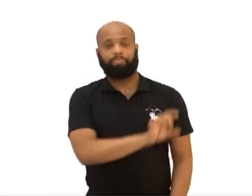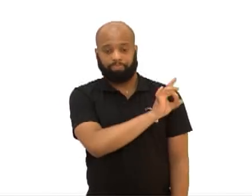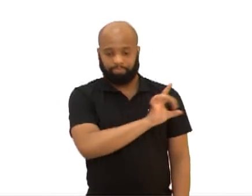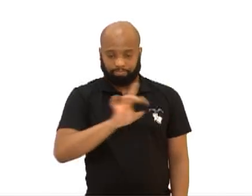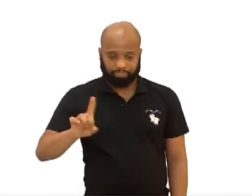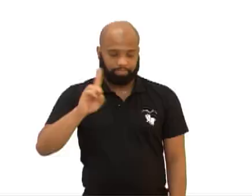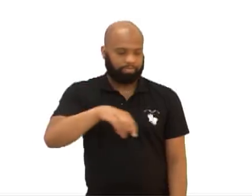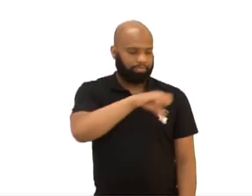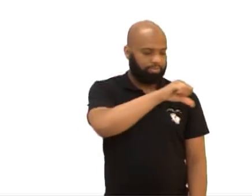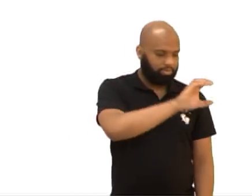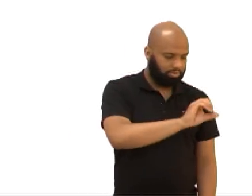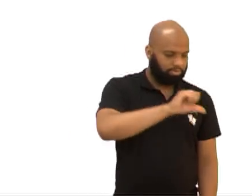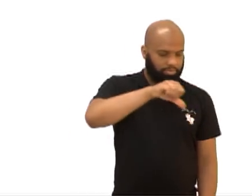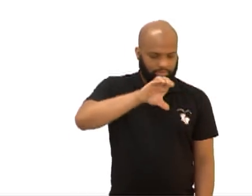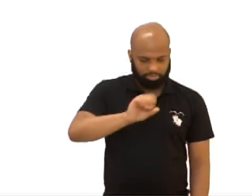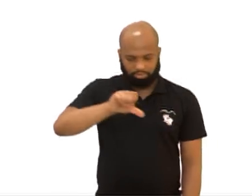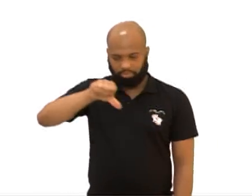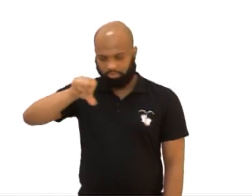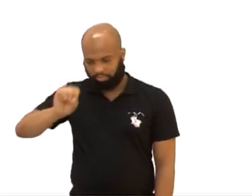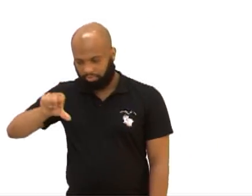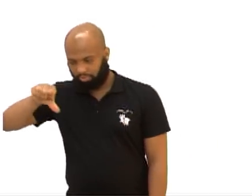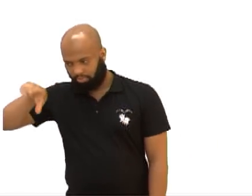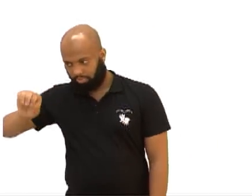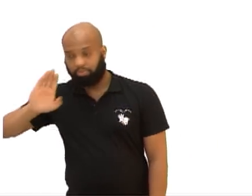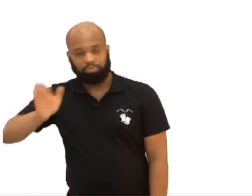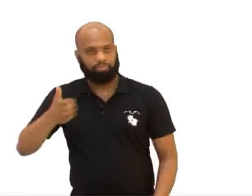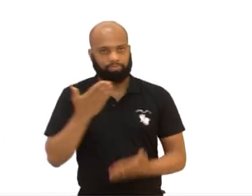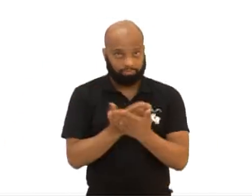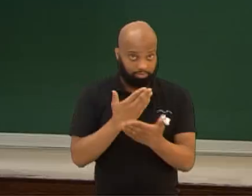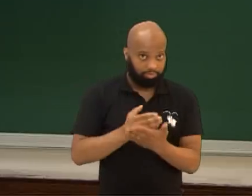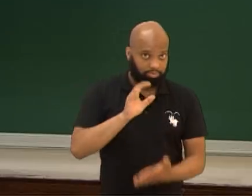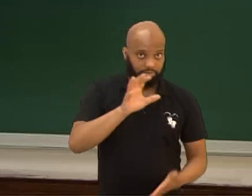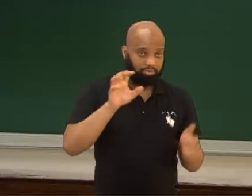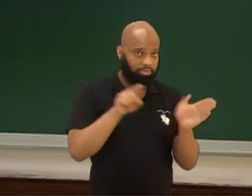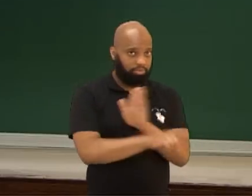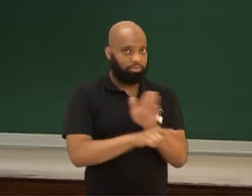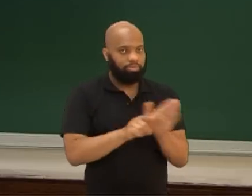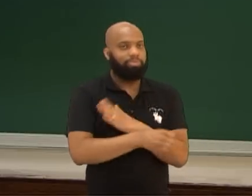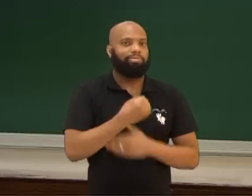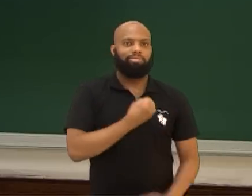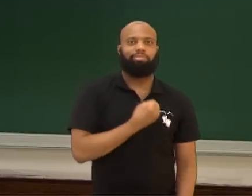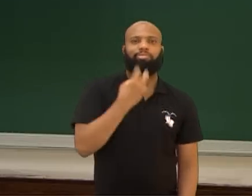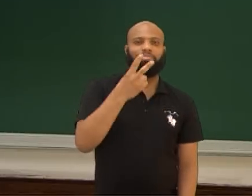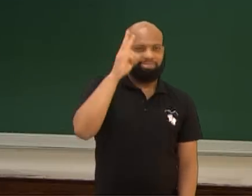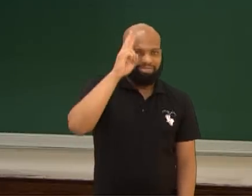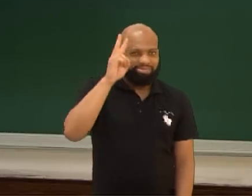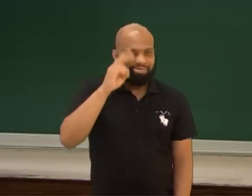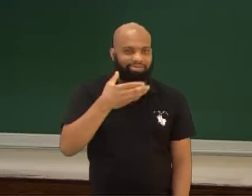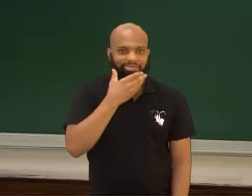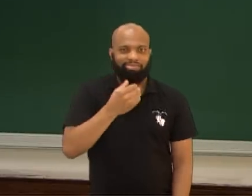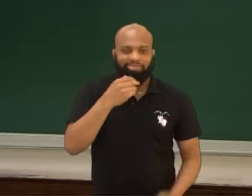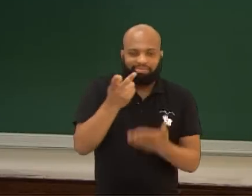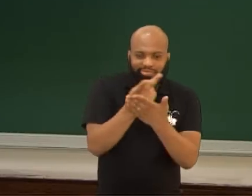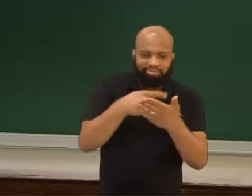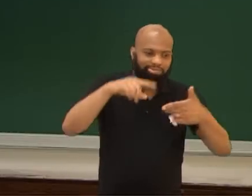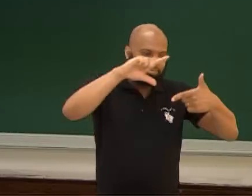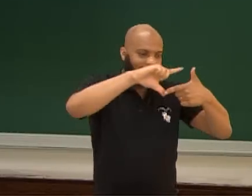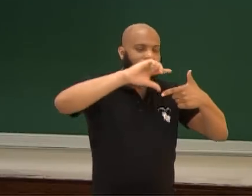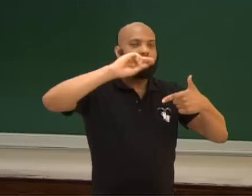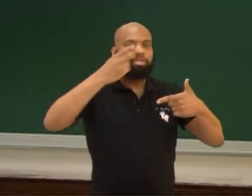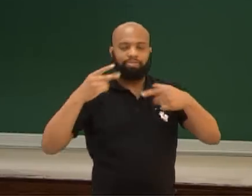ângulo mede 90 graus, nós já vimos isso lá no exercício 2, né? O Márcio desenhou o retângulo ou desenhou o quadrado?